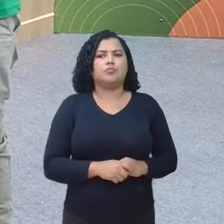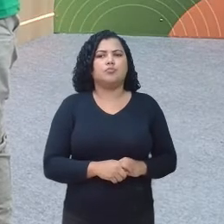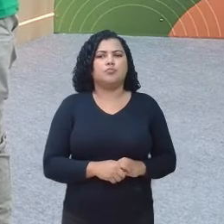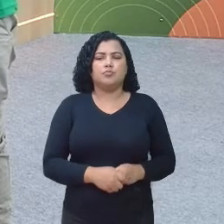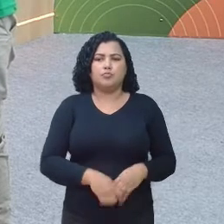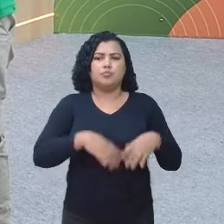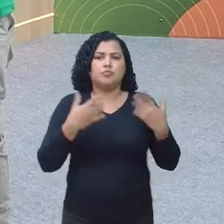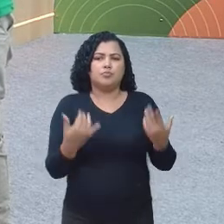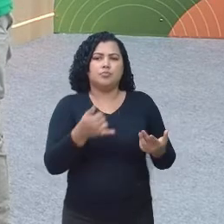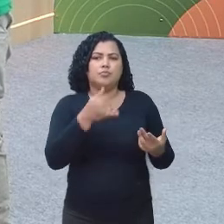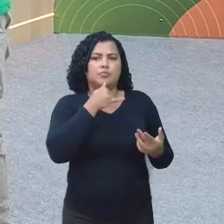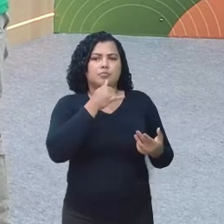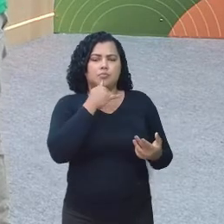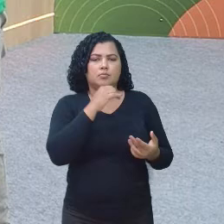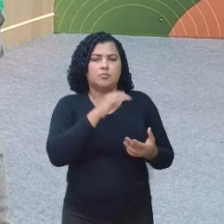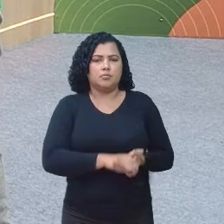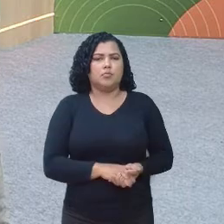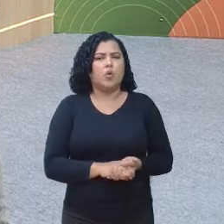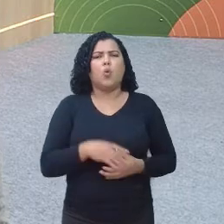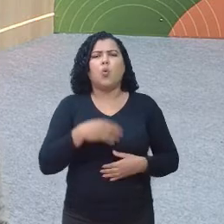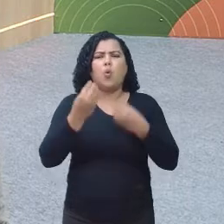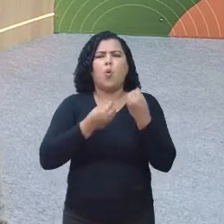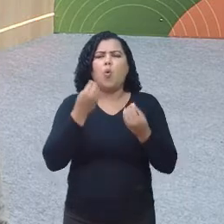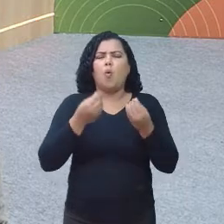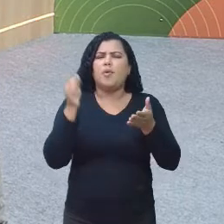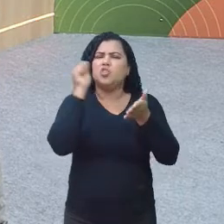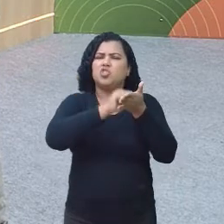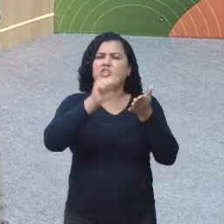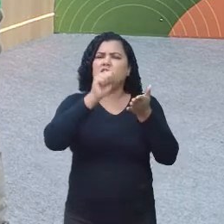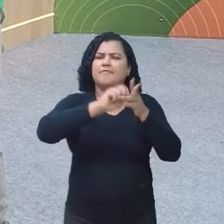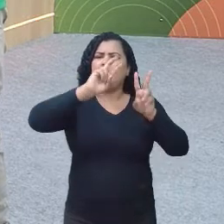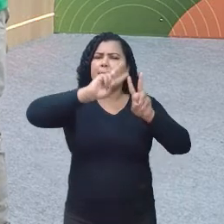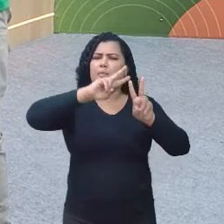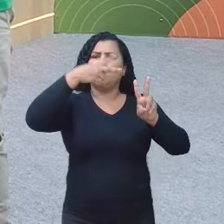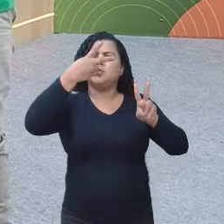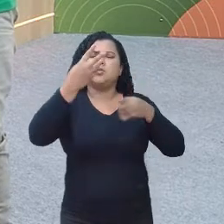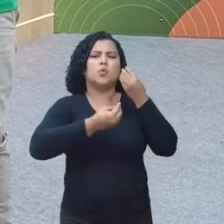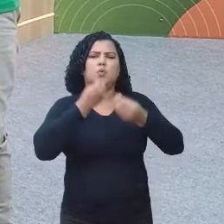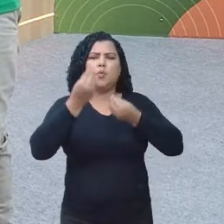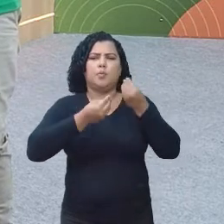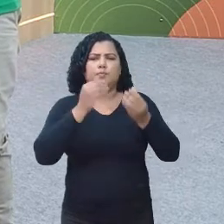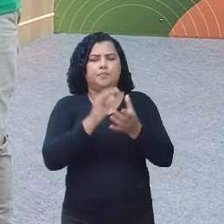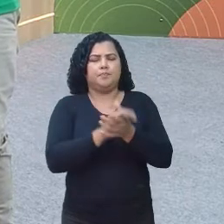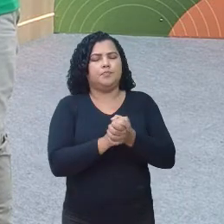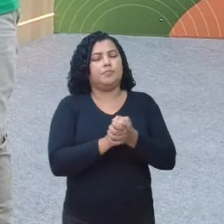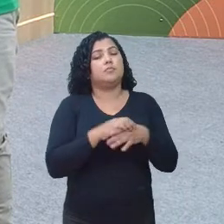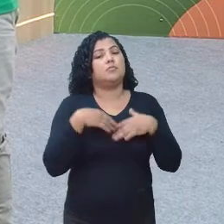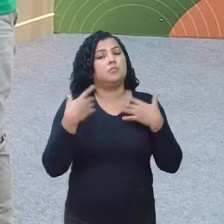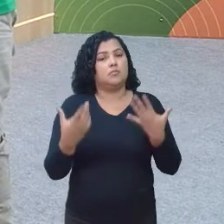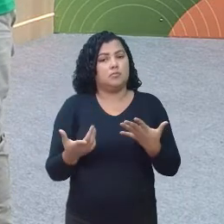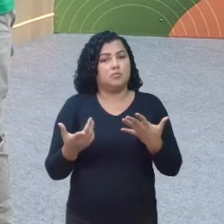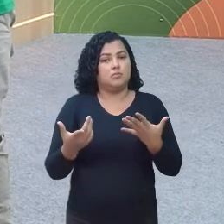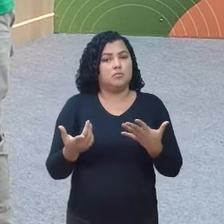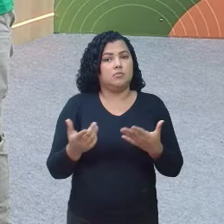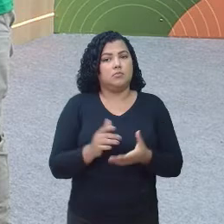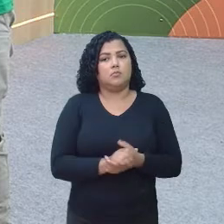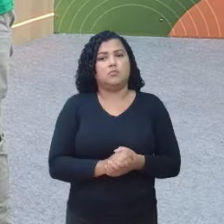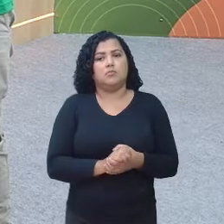Então dessa forma, como é que eu escrevo na forma de potenciação, tá certo? Faz